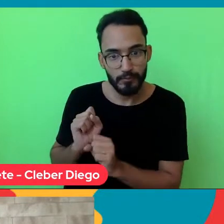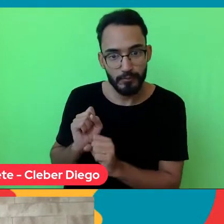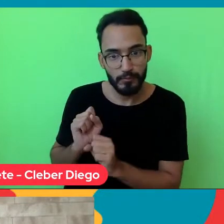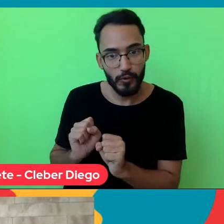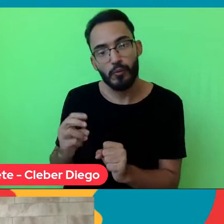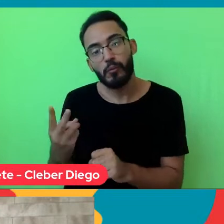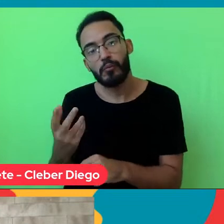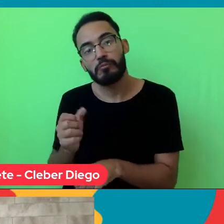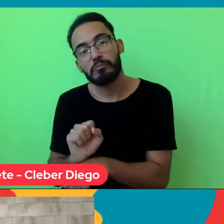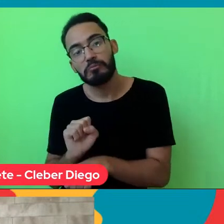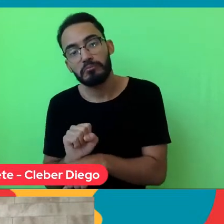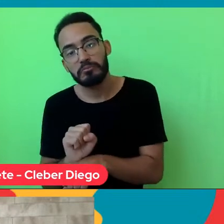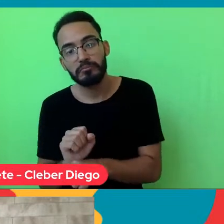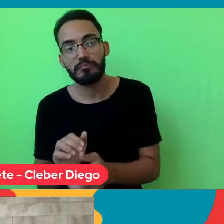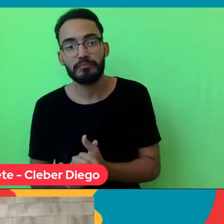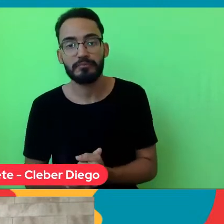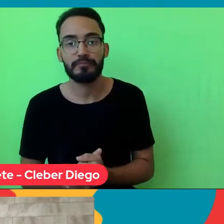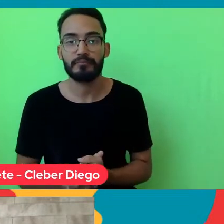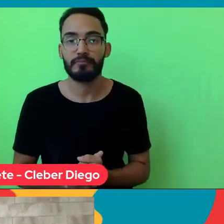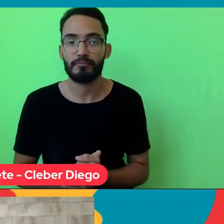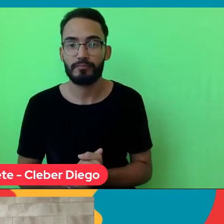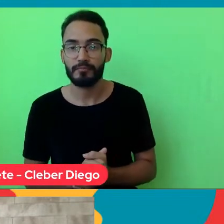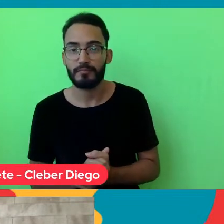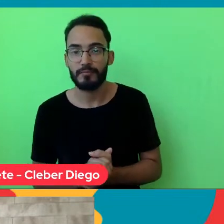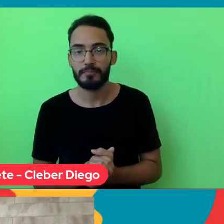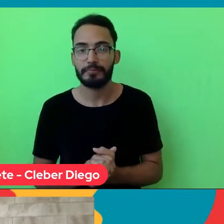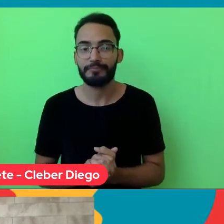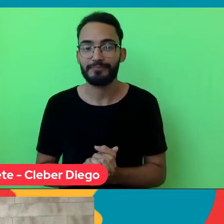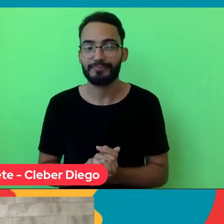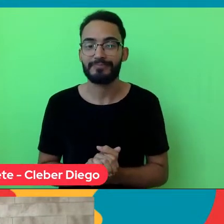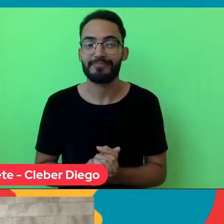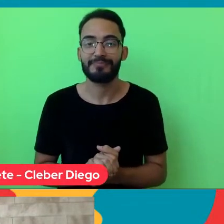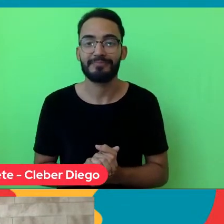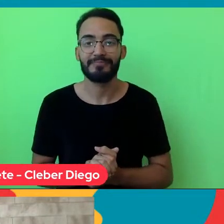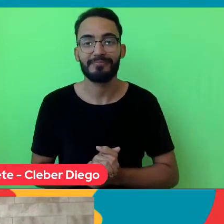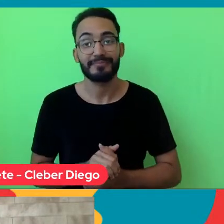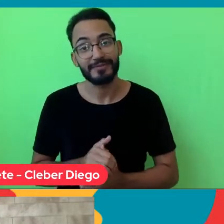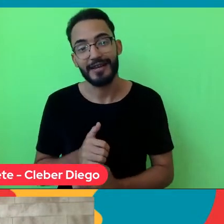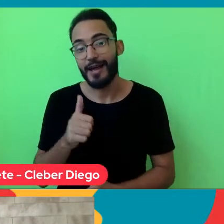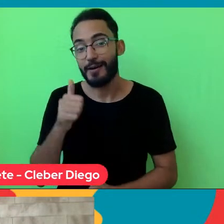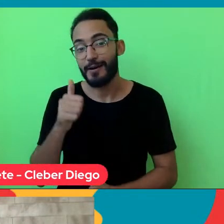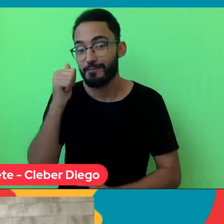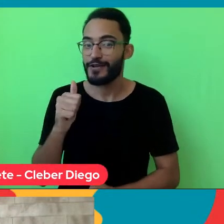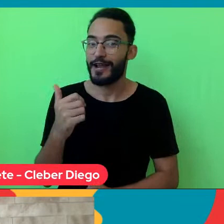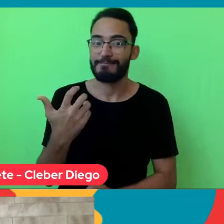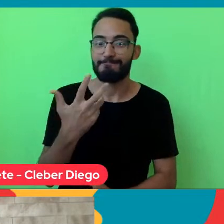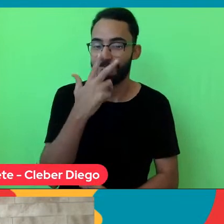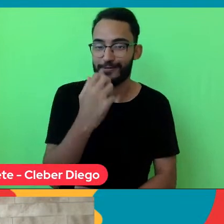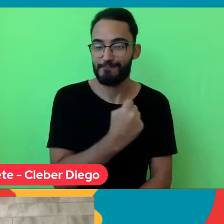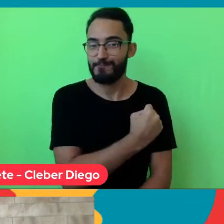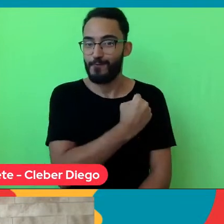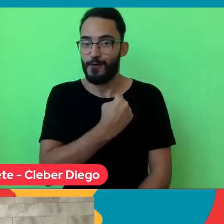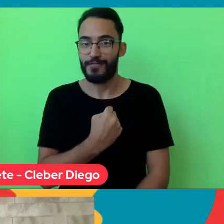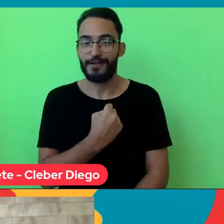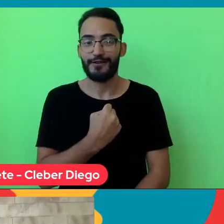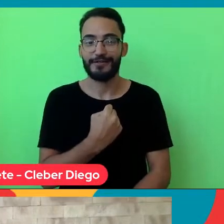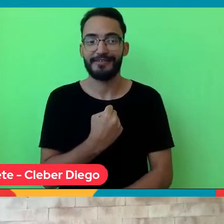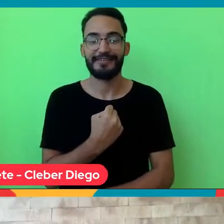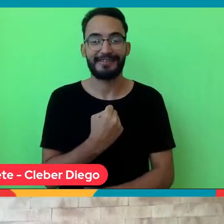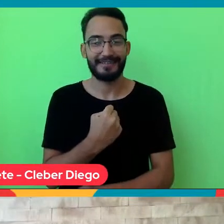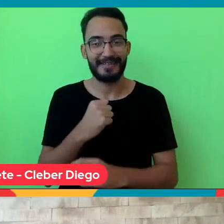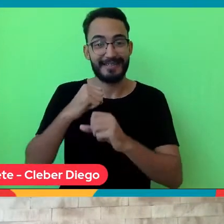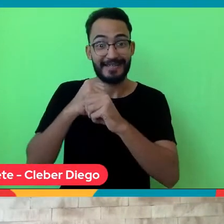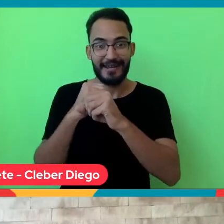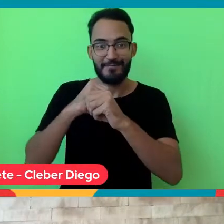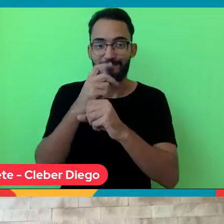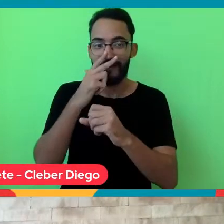Não, quer claro, a gente pode... Não, a gente vamos lá, mais duas. Acho que é muito mulher poderosa no mesmo streaming, acabou